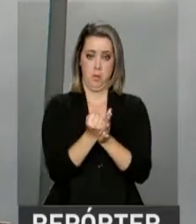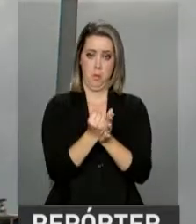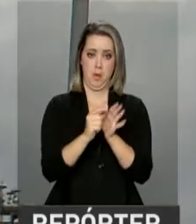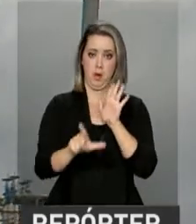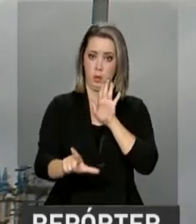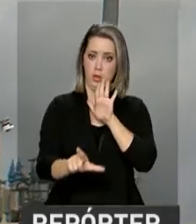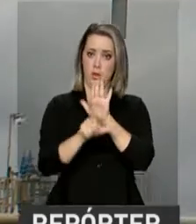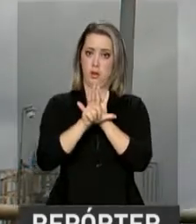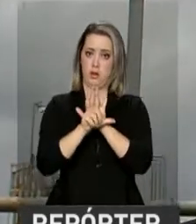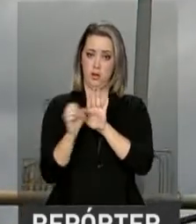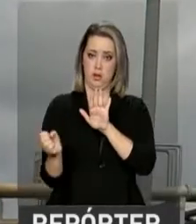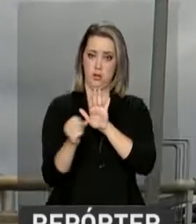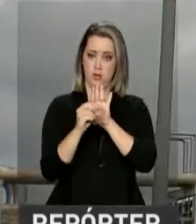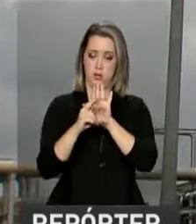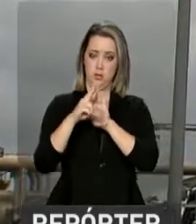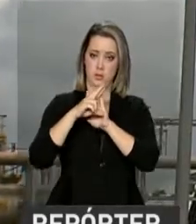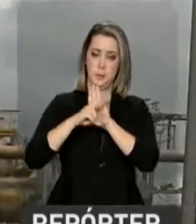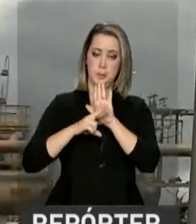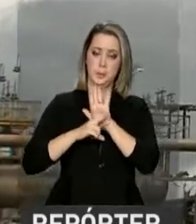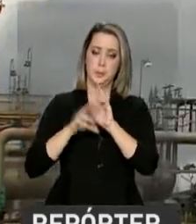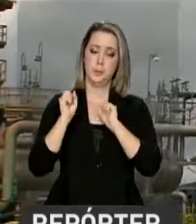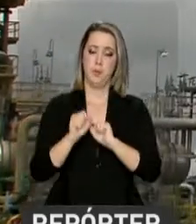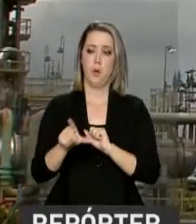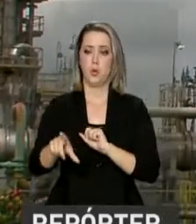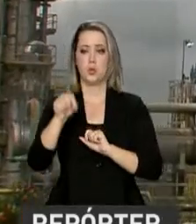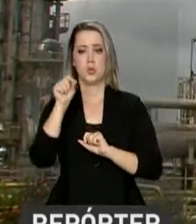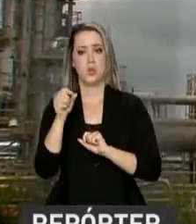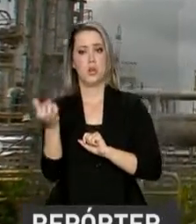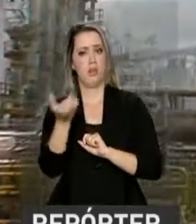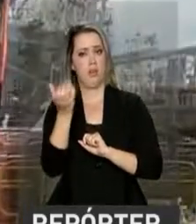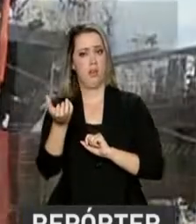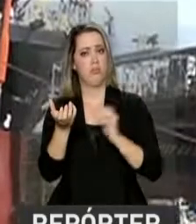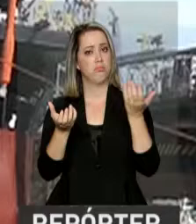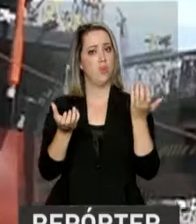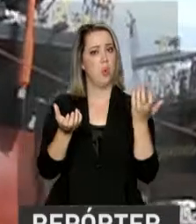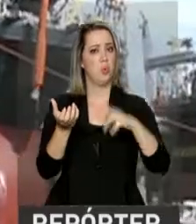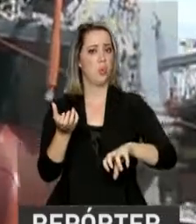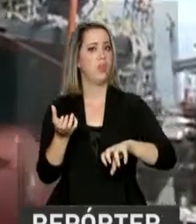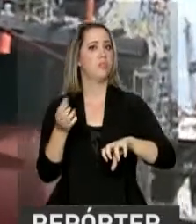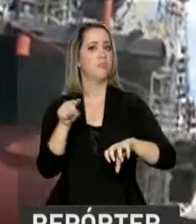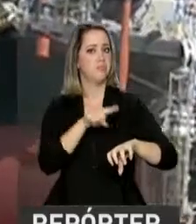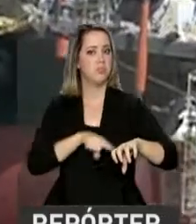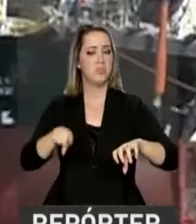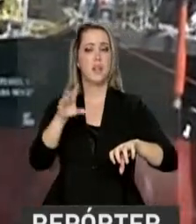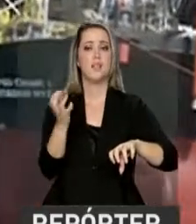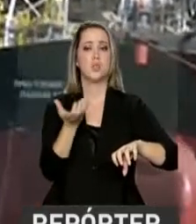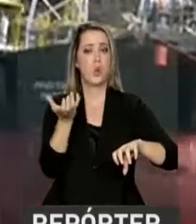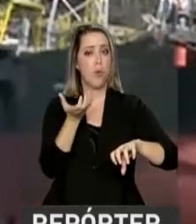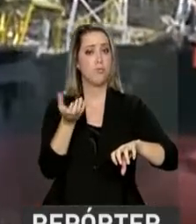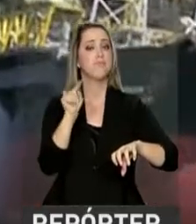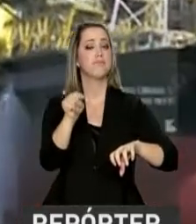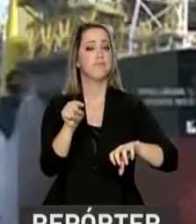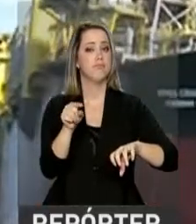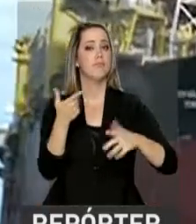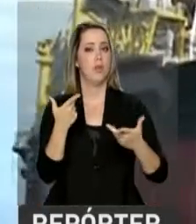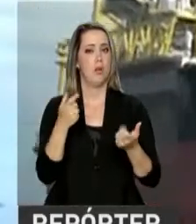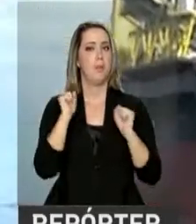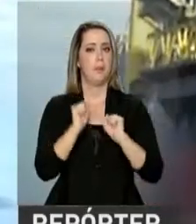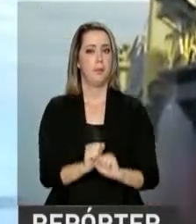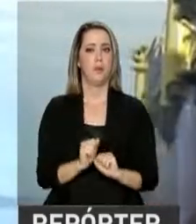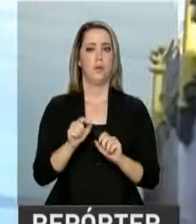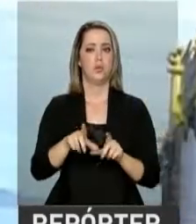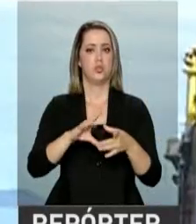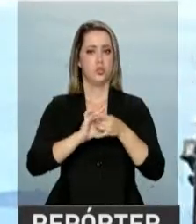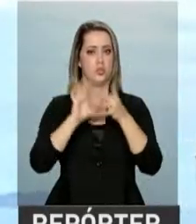nova regra, a empresa pode agora escolher se quer ou não operar uma área. Mudanças que não excluem a companhia da exploração do pré-sal.